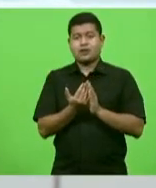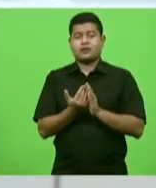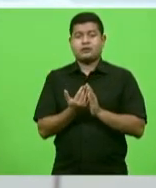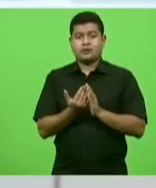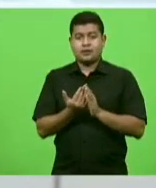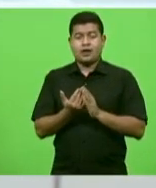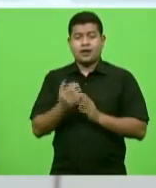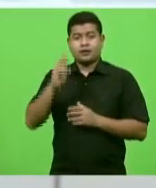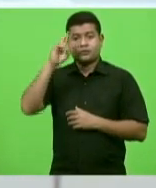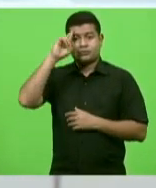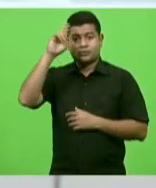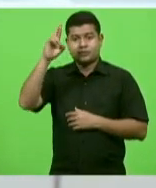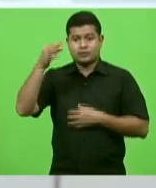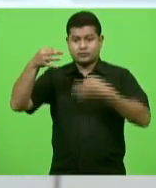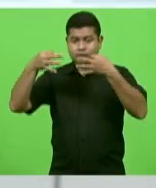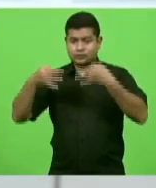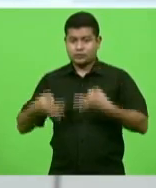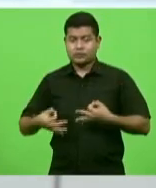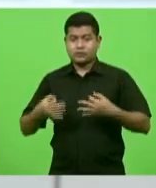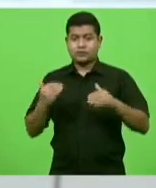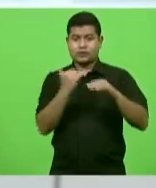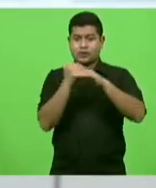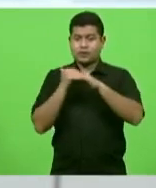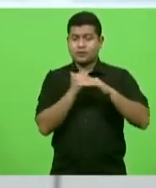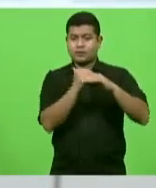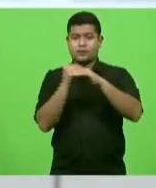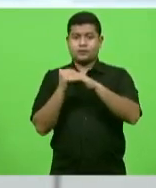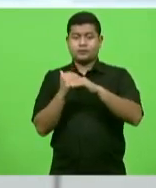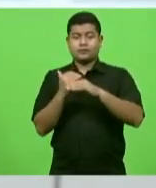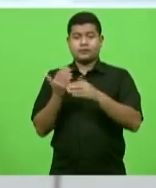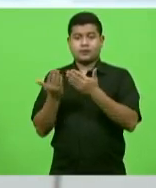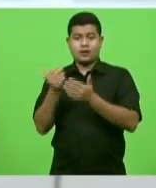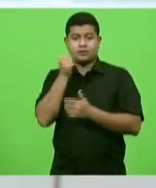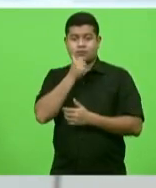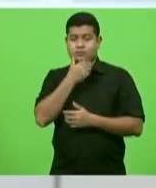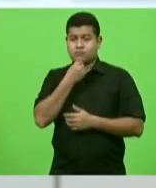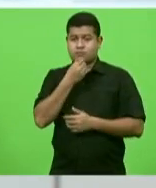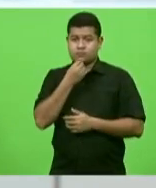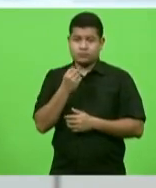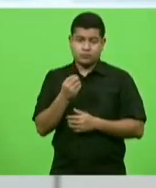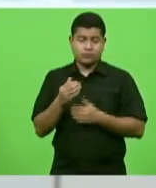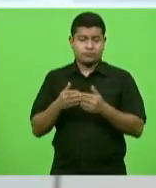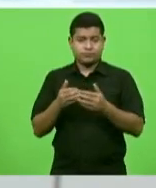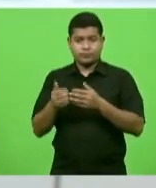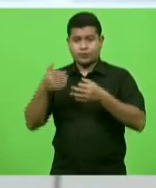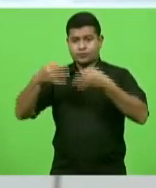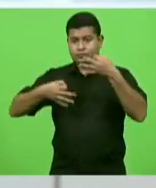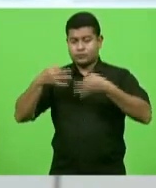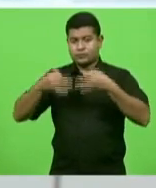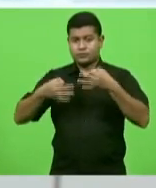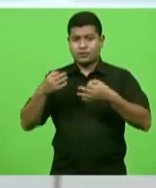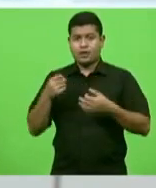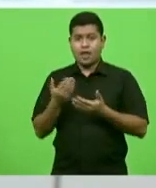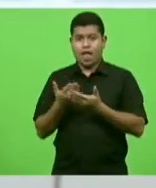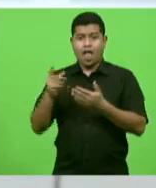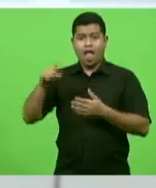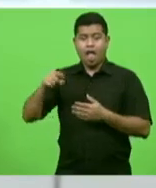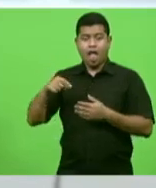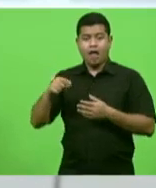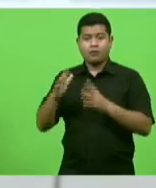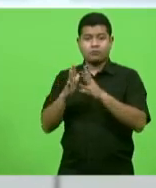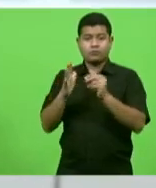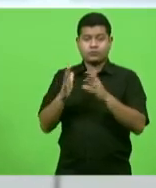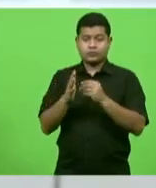igualdade eu disse que é a justiça viva e equidistante dos governados cuja